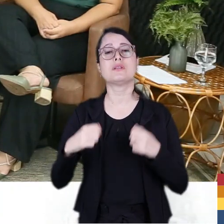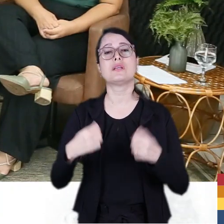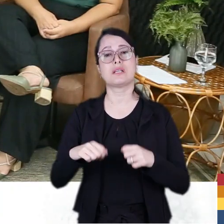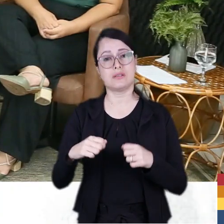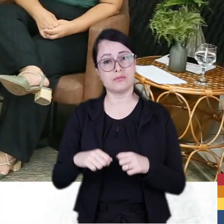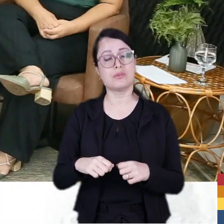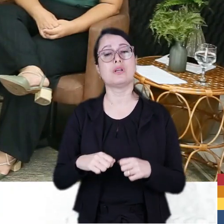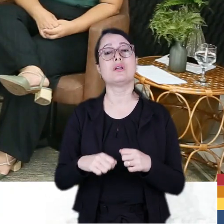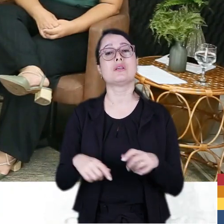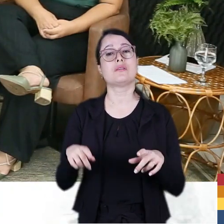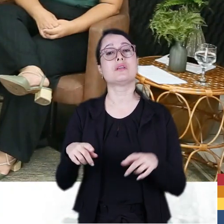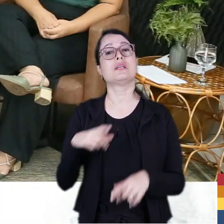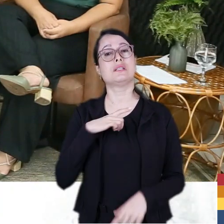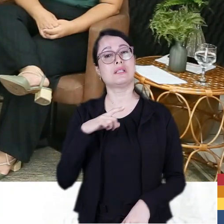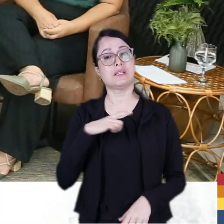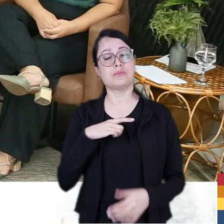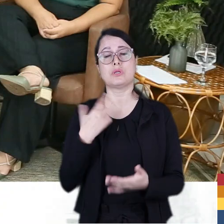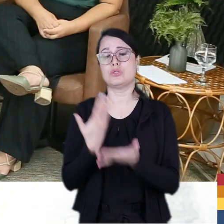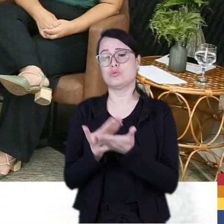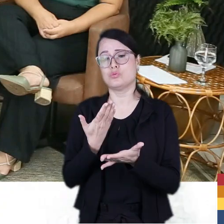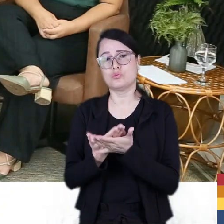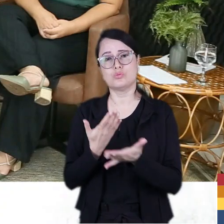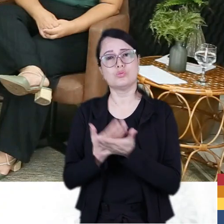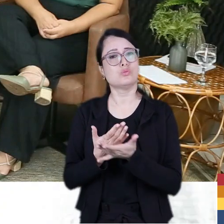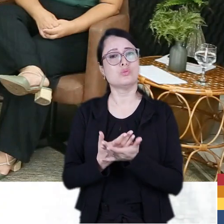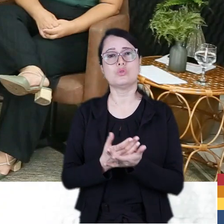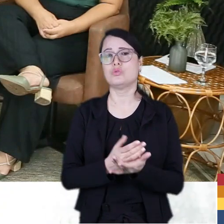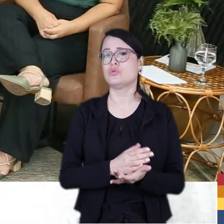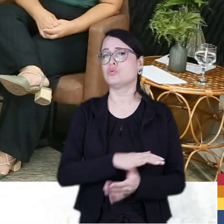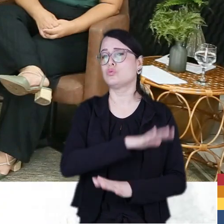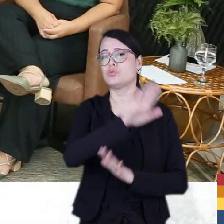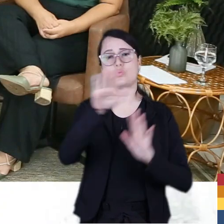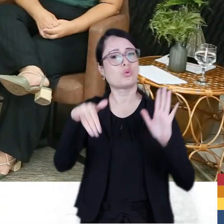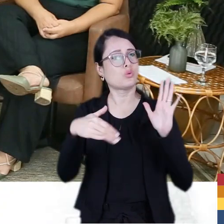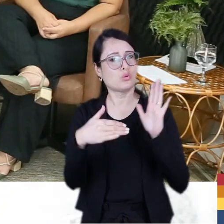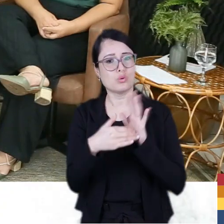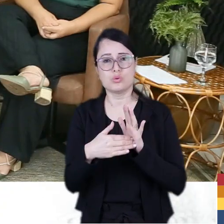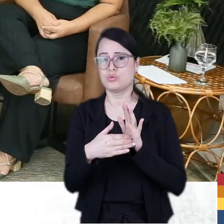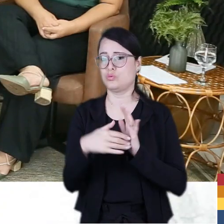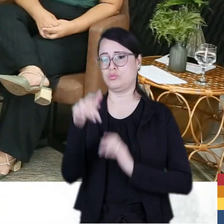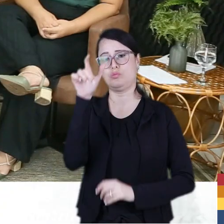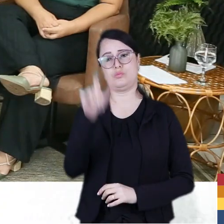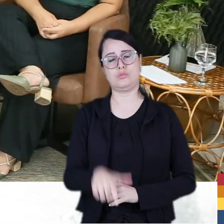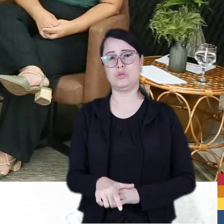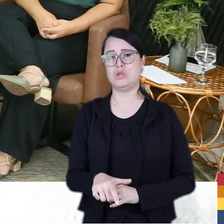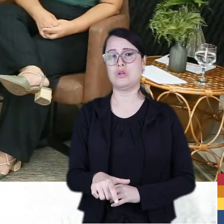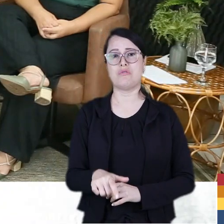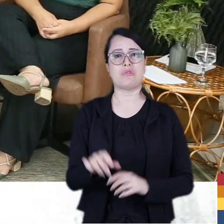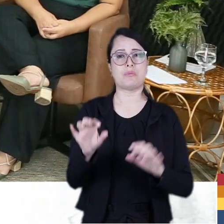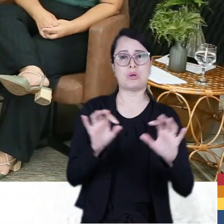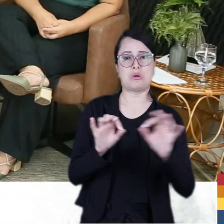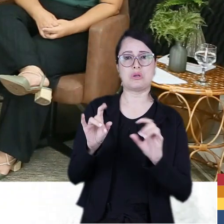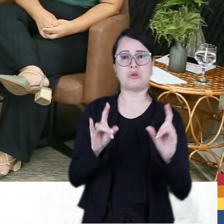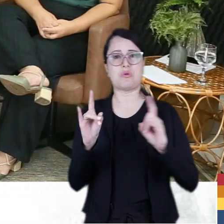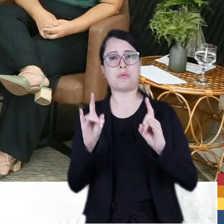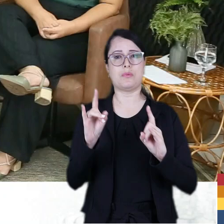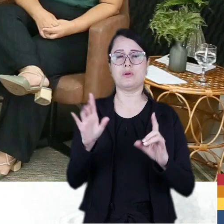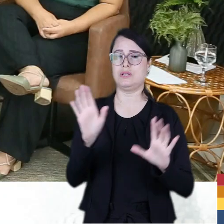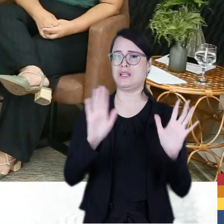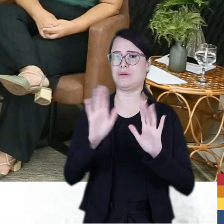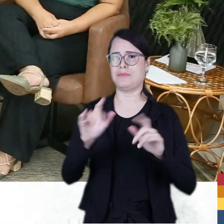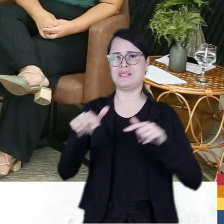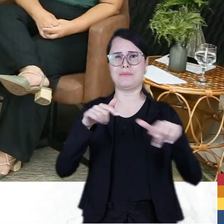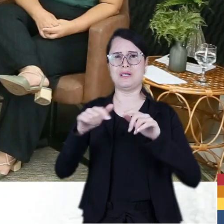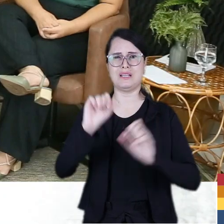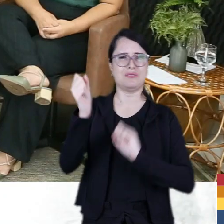competência então nós deixamos bem claro grifado que é o desenvolvimento de competências as habilidades que são necessárias para a formação